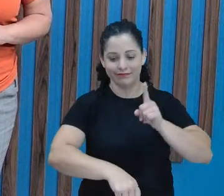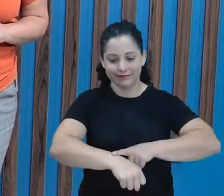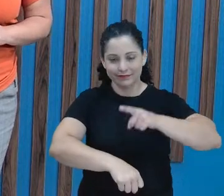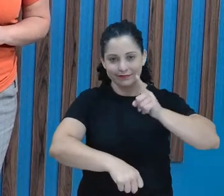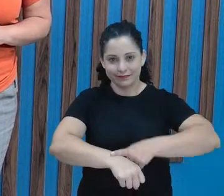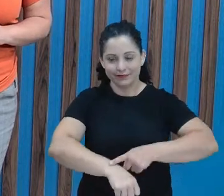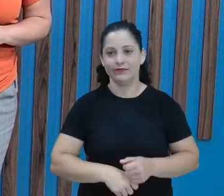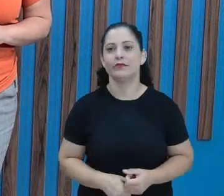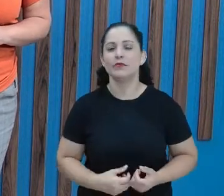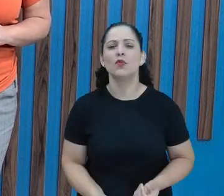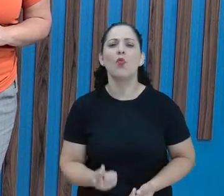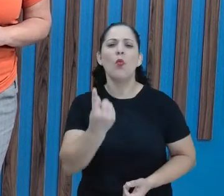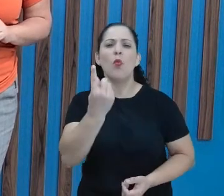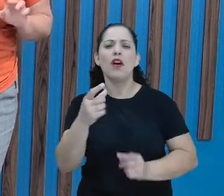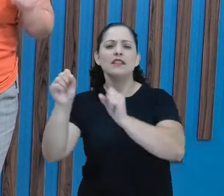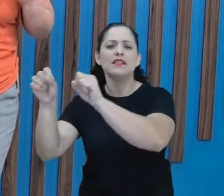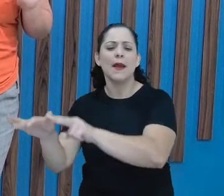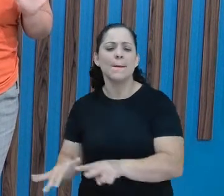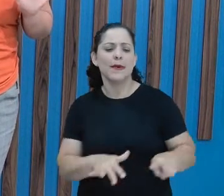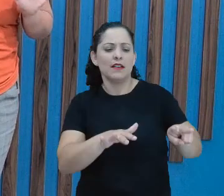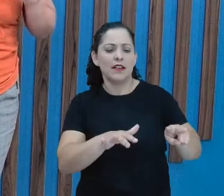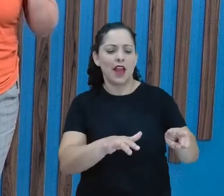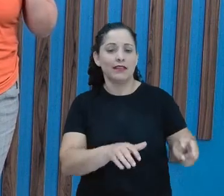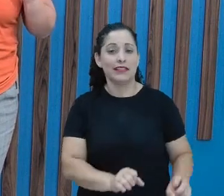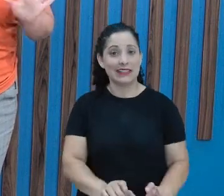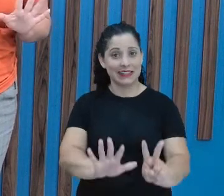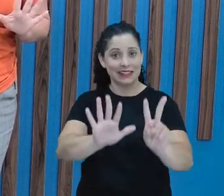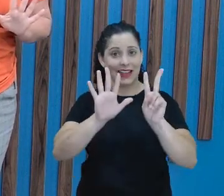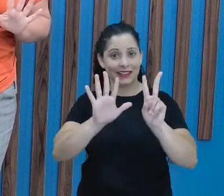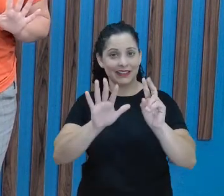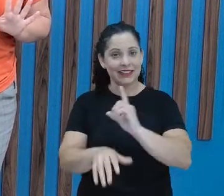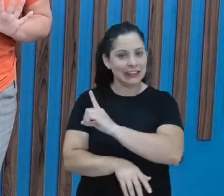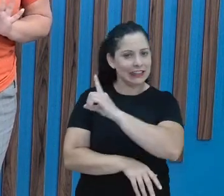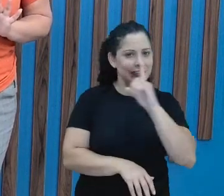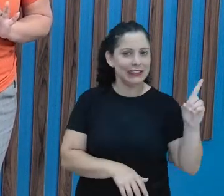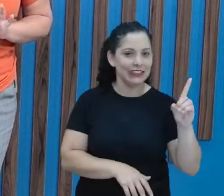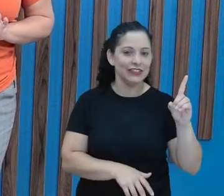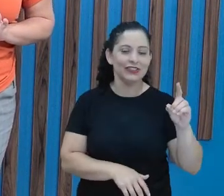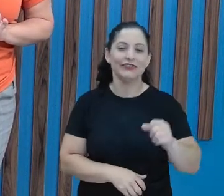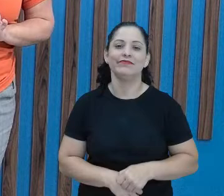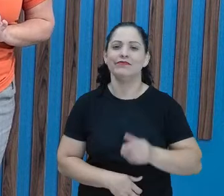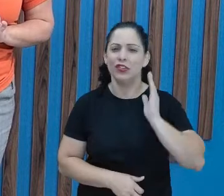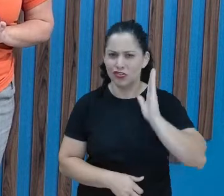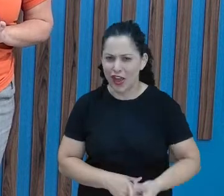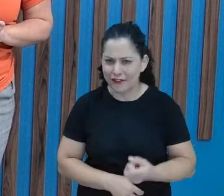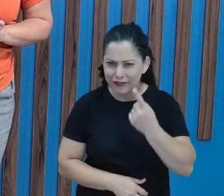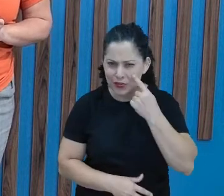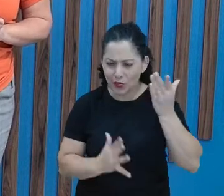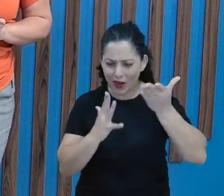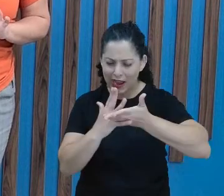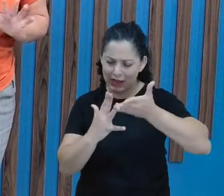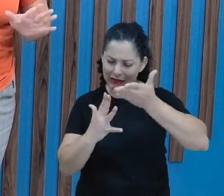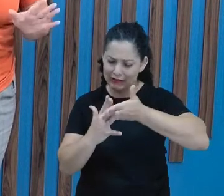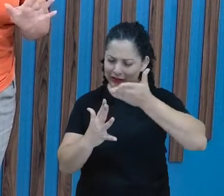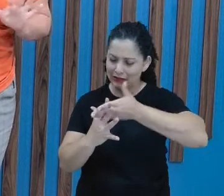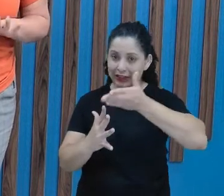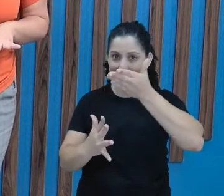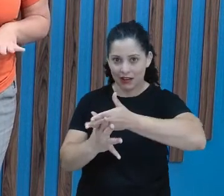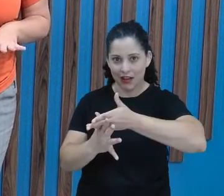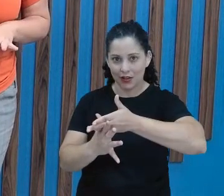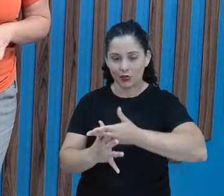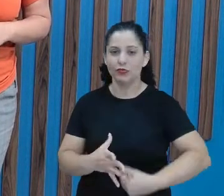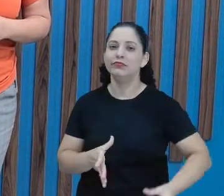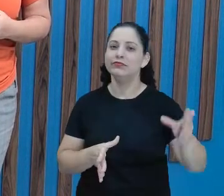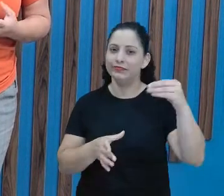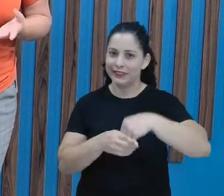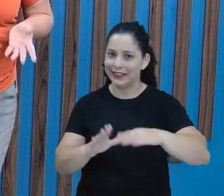Uma semana tem 7 dias. Já olhou aí no seu calendário? Geralmente nas nossas